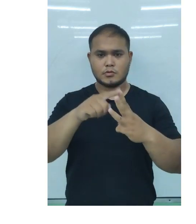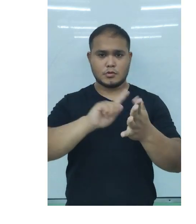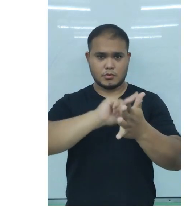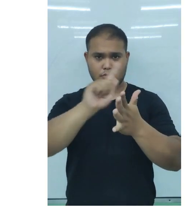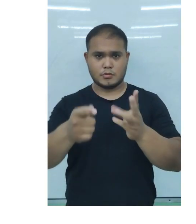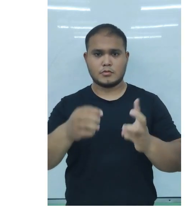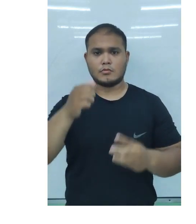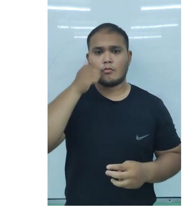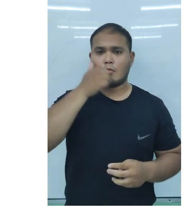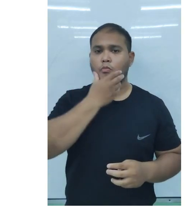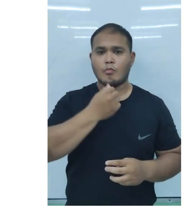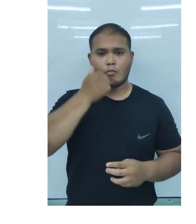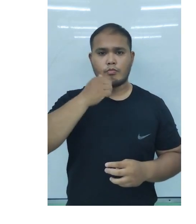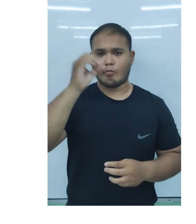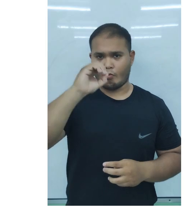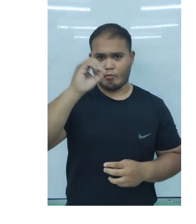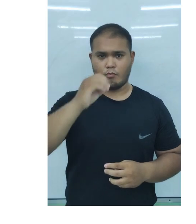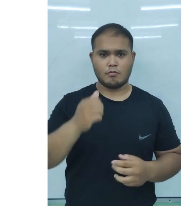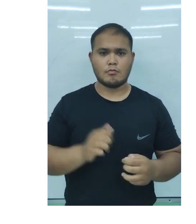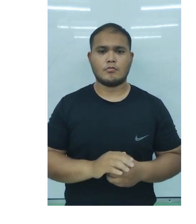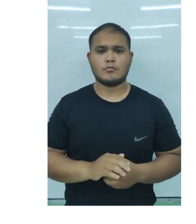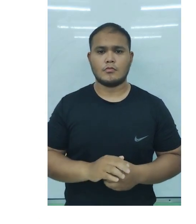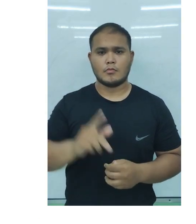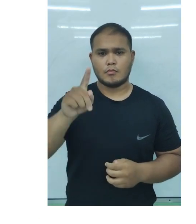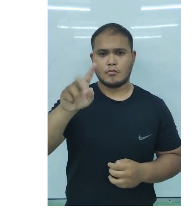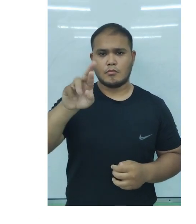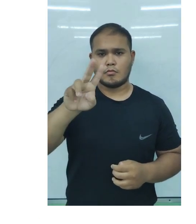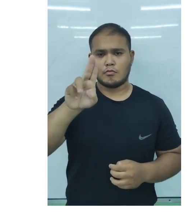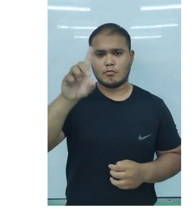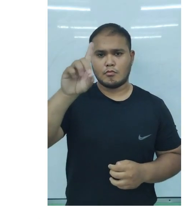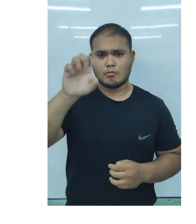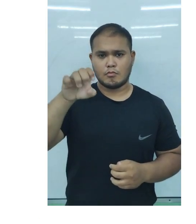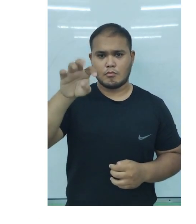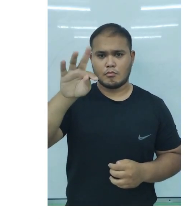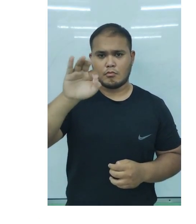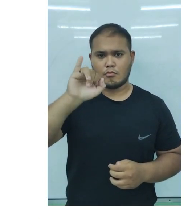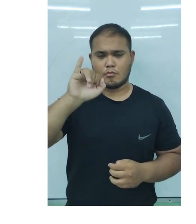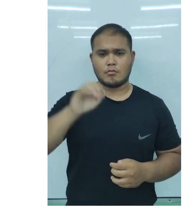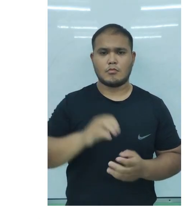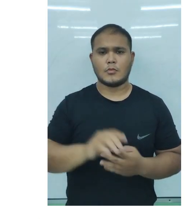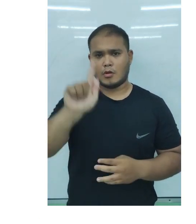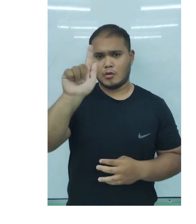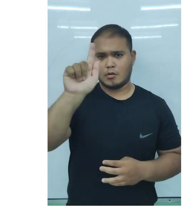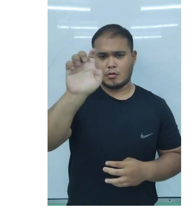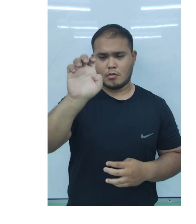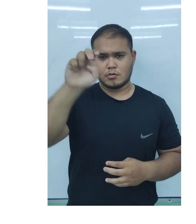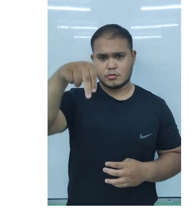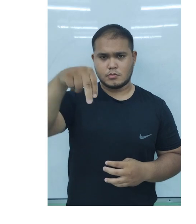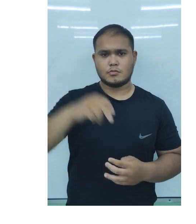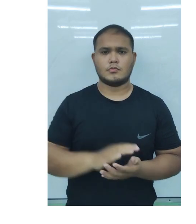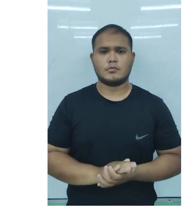Prudentes é o genitivo. A gente acompanha aqui, olha, genitivo